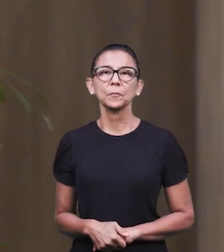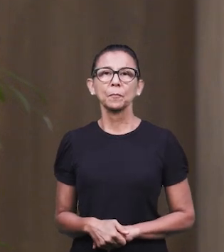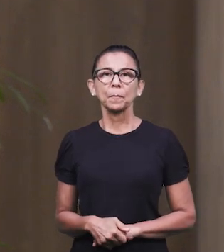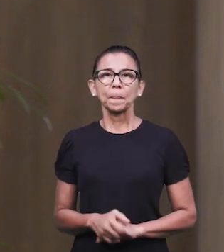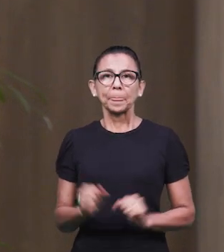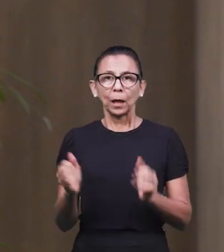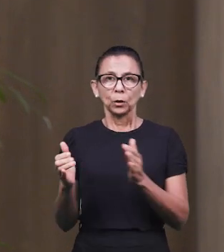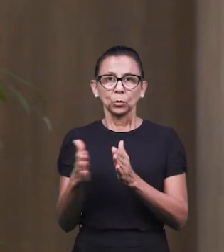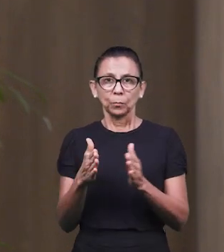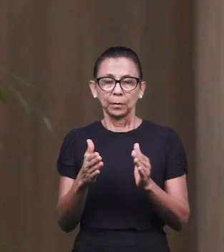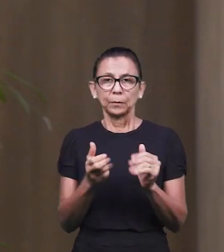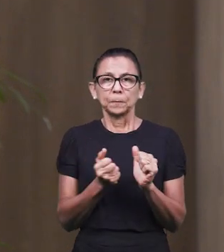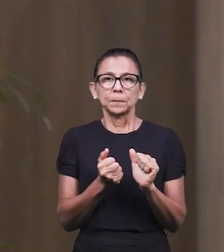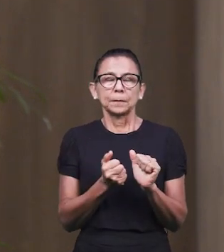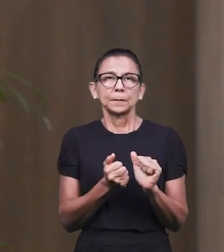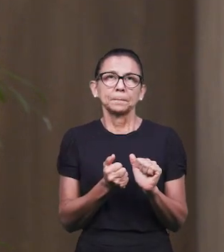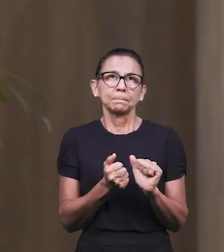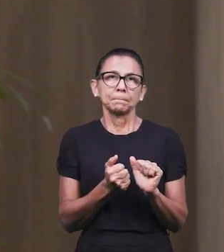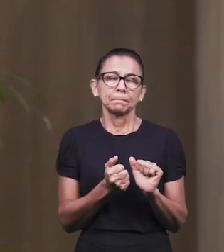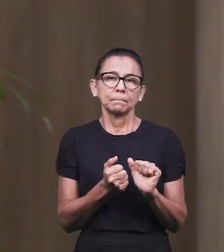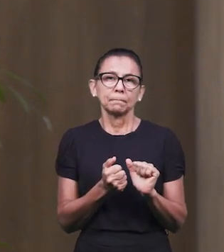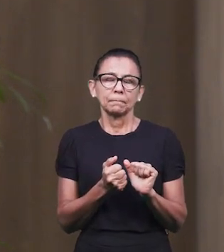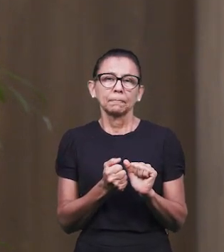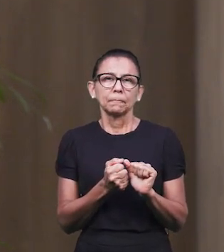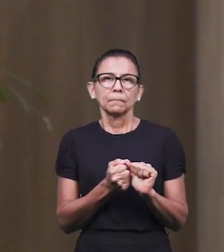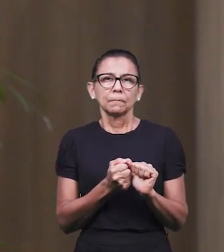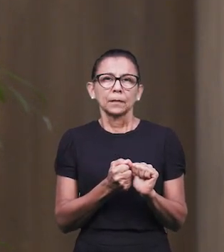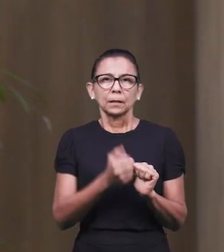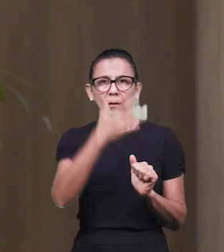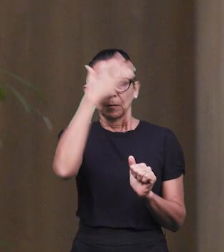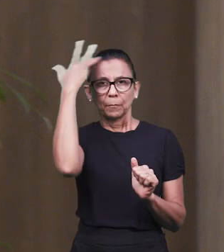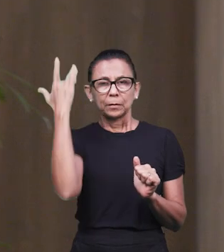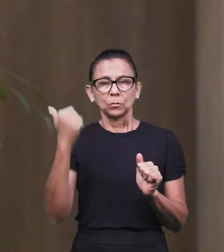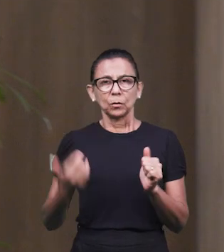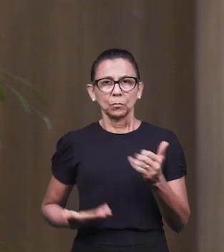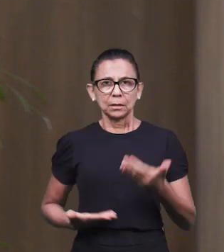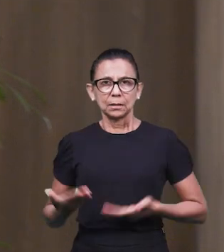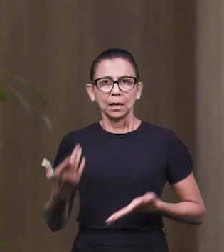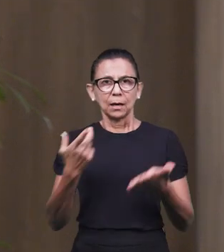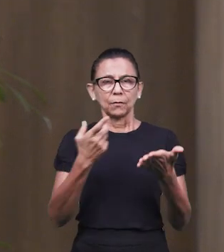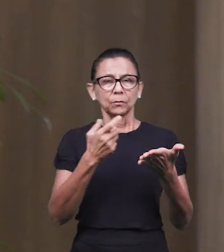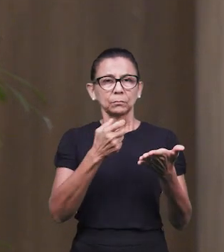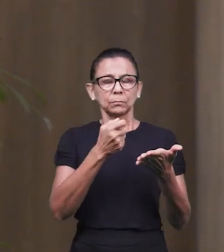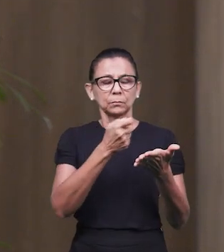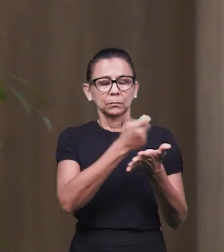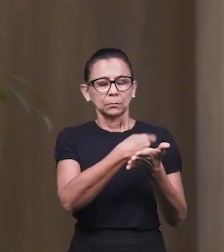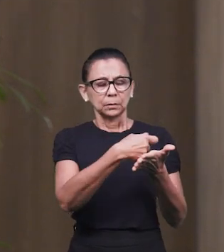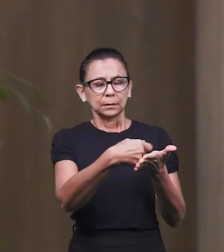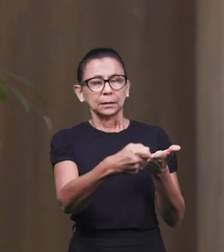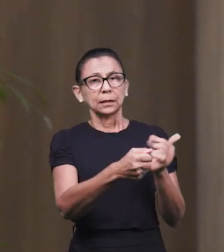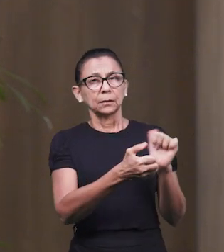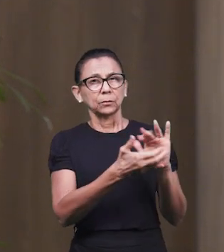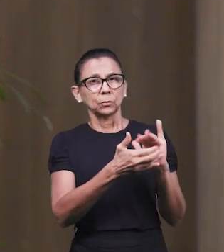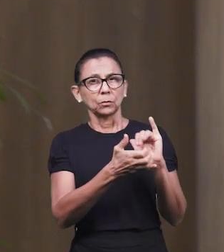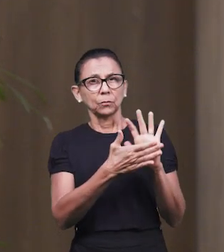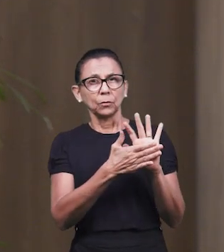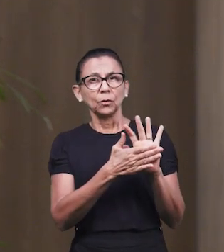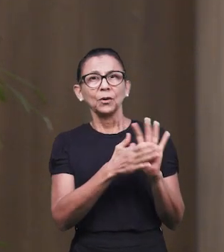pela letra do louvor que ele escreve, você consegue perceber se ele é